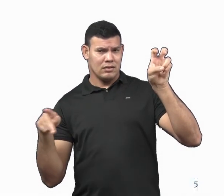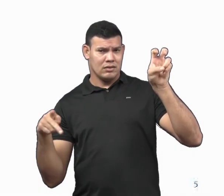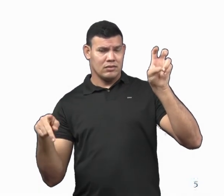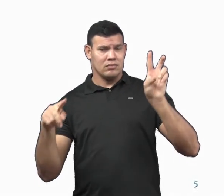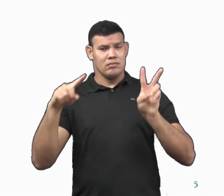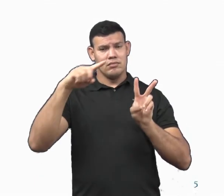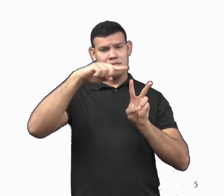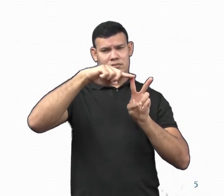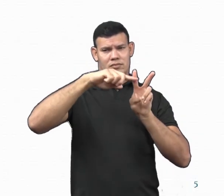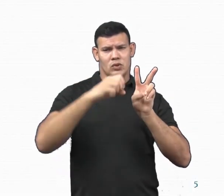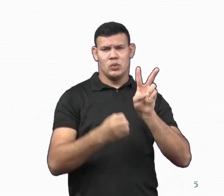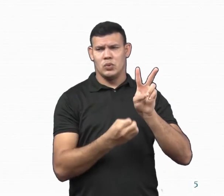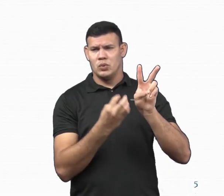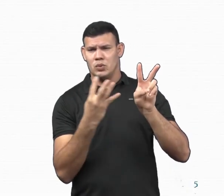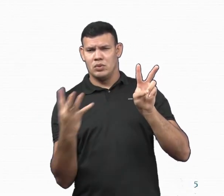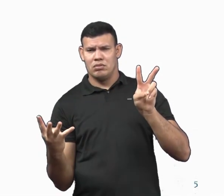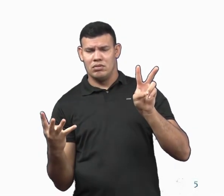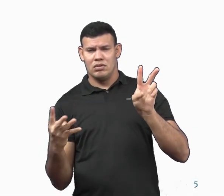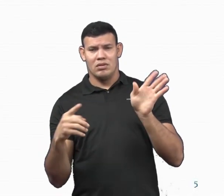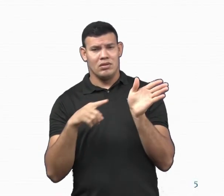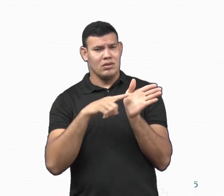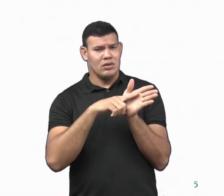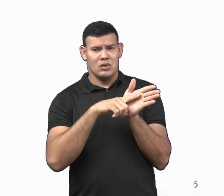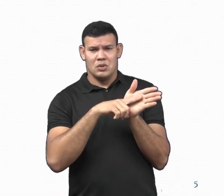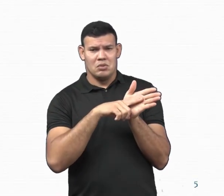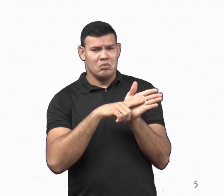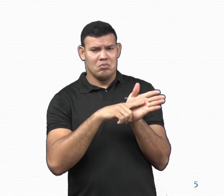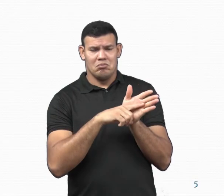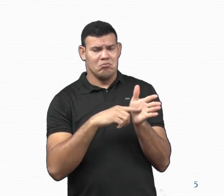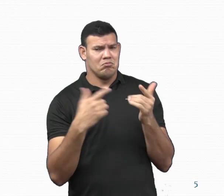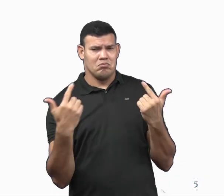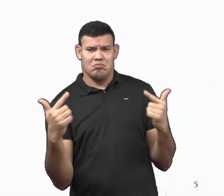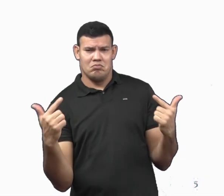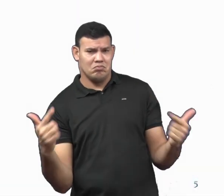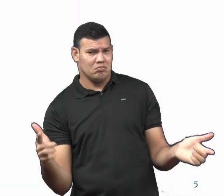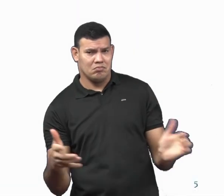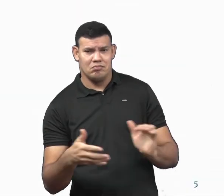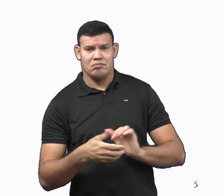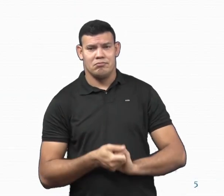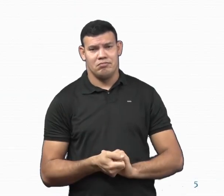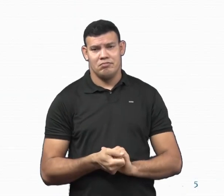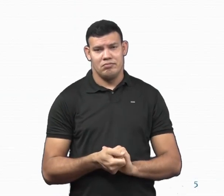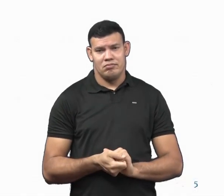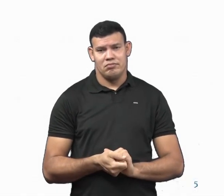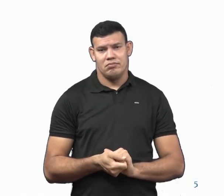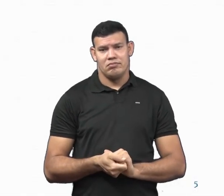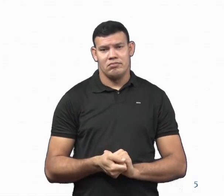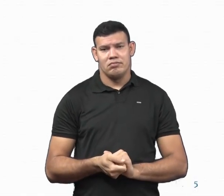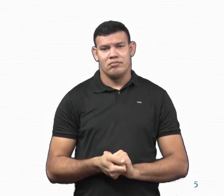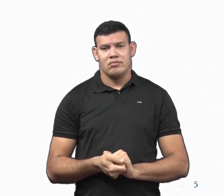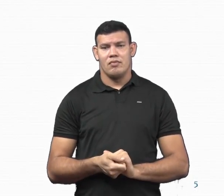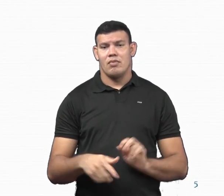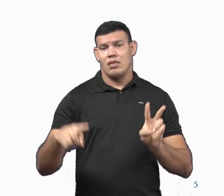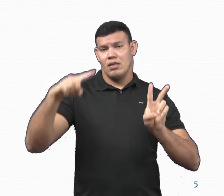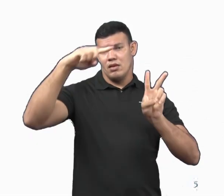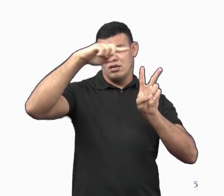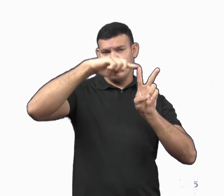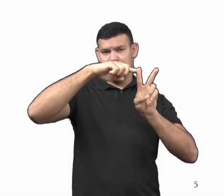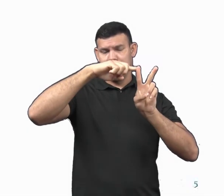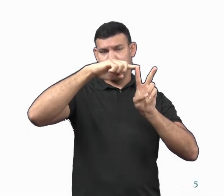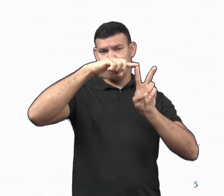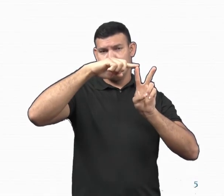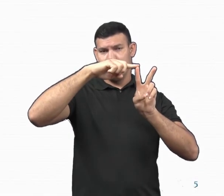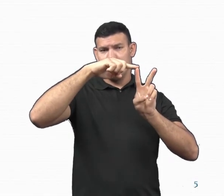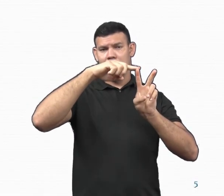radicando é um número negativo, eu não consigo resolver com os números inteiros. E já quando o índice